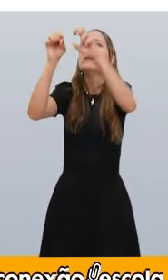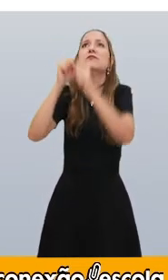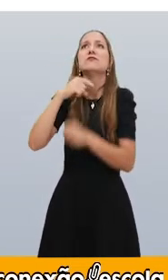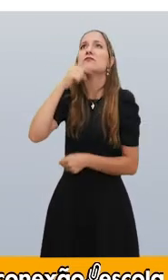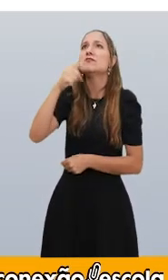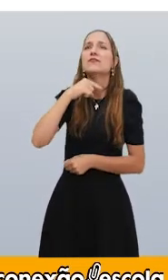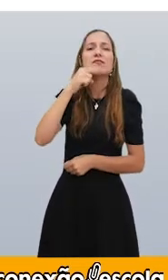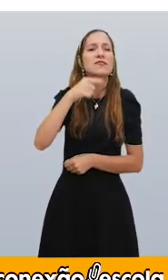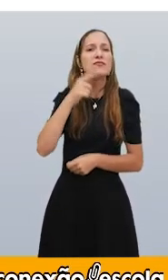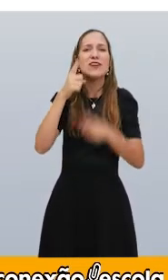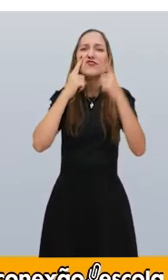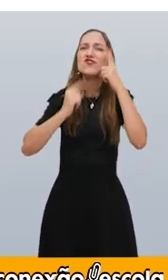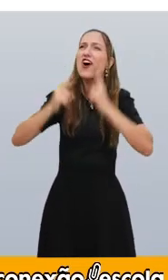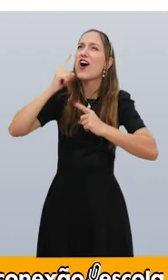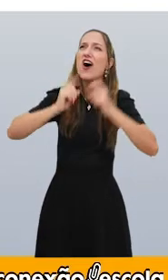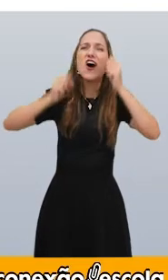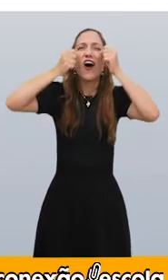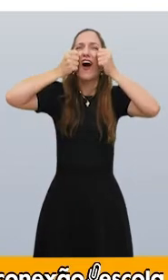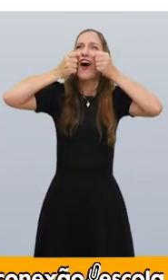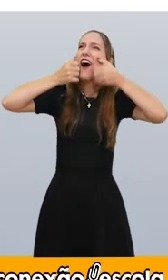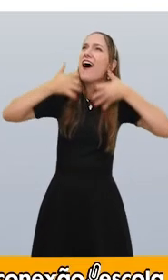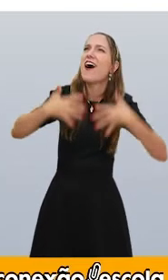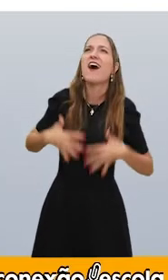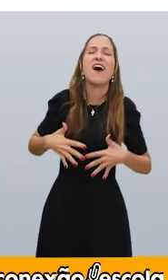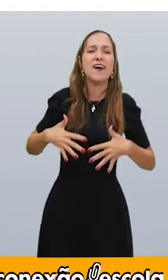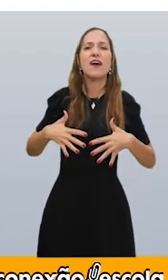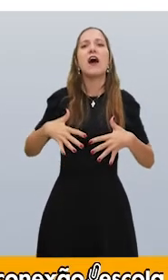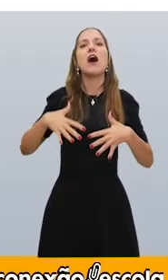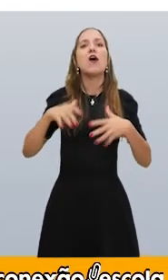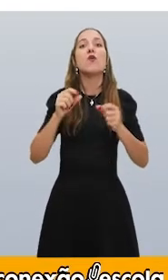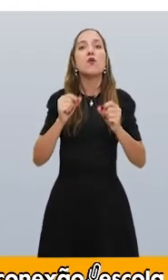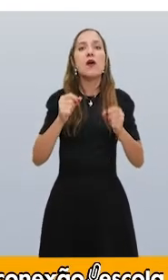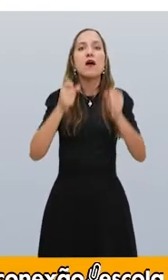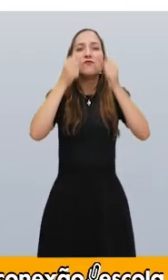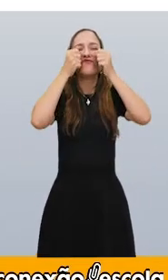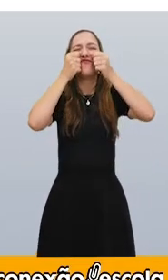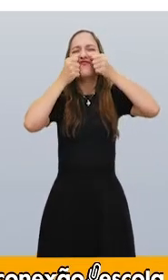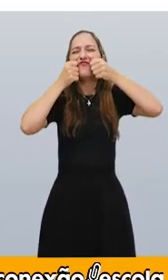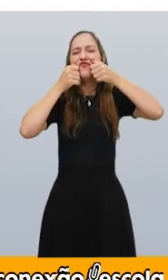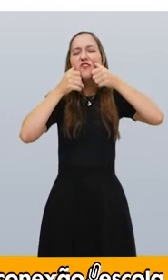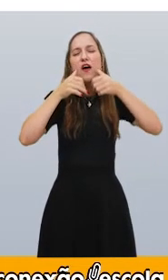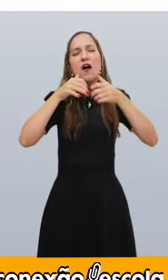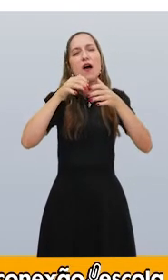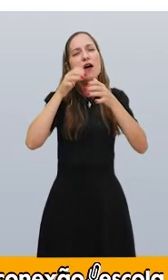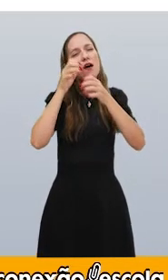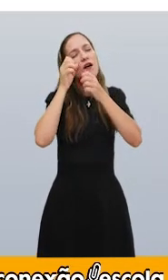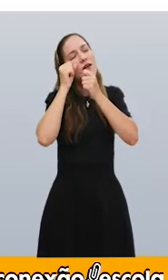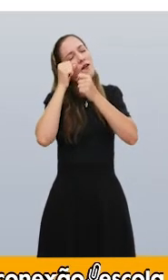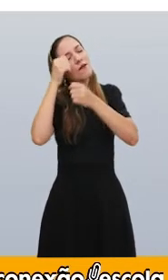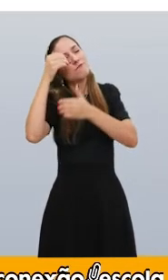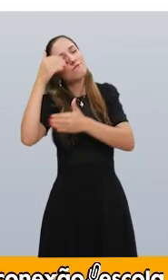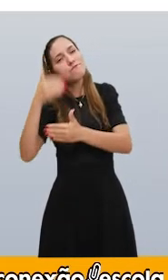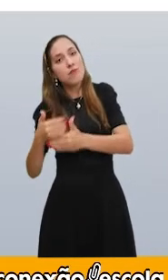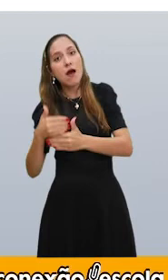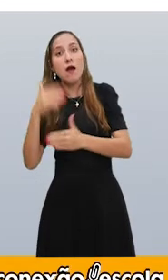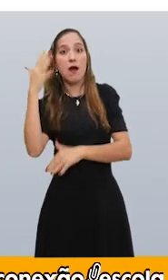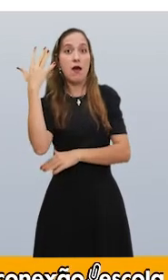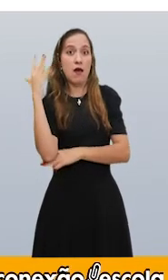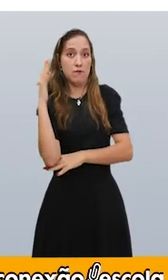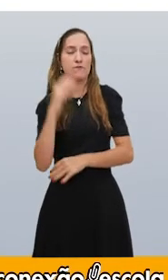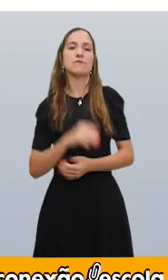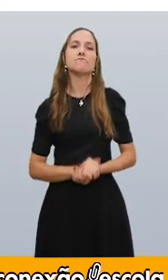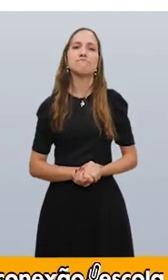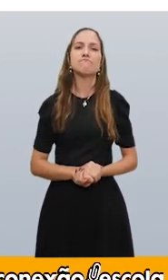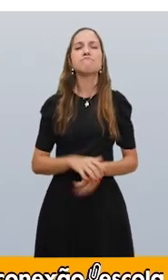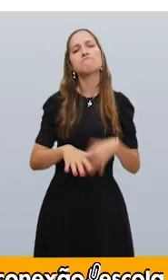pôde pegá-la. Chorou tanto, mas tanto, que adormeceu debaixo de uma